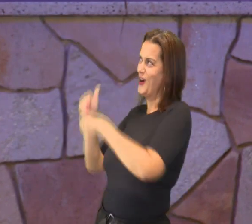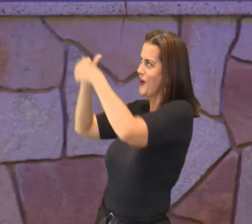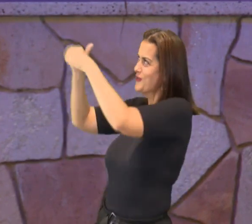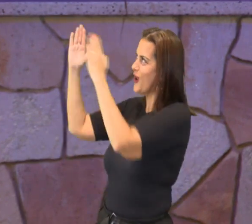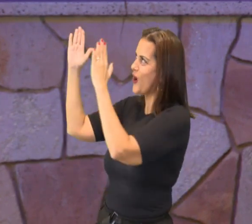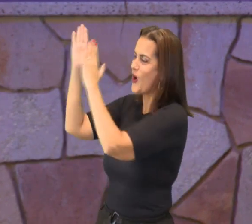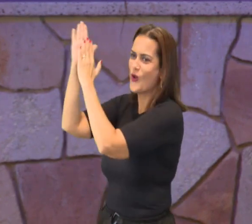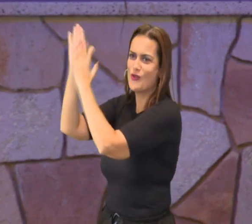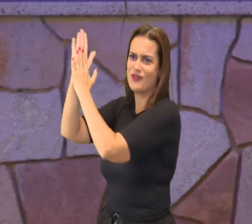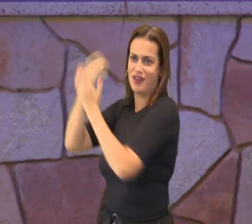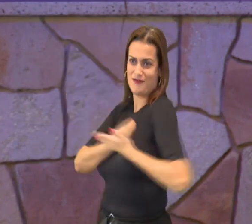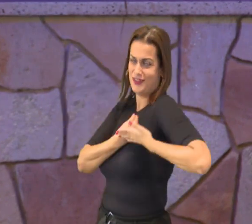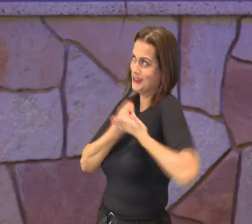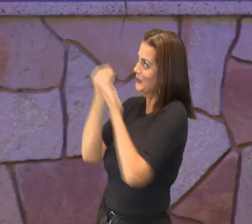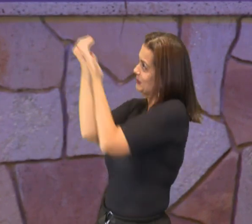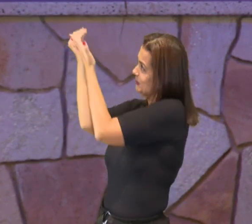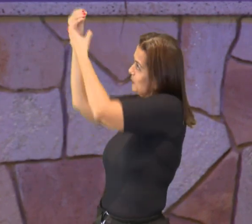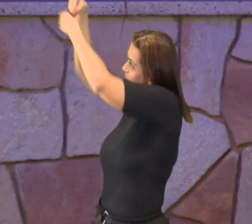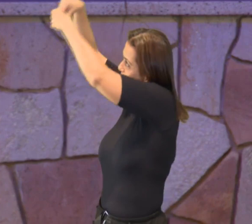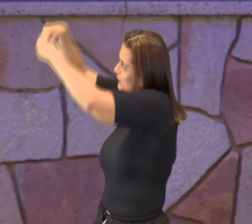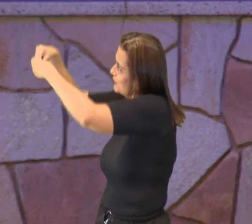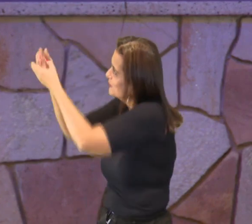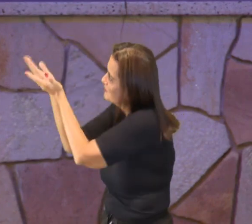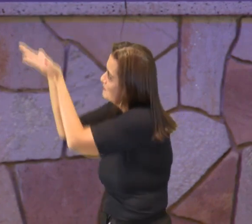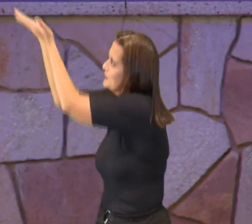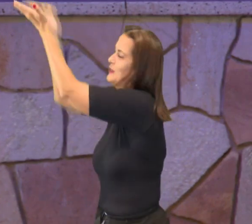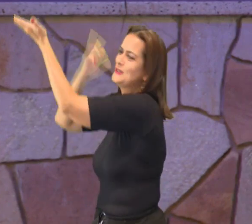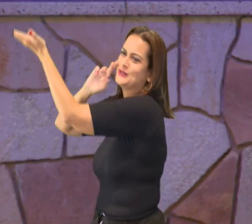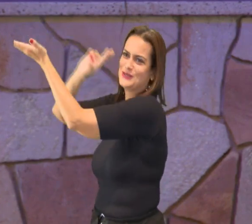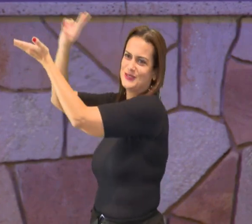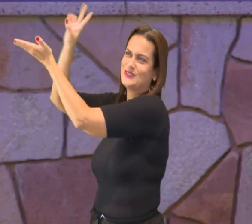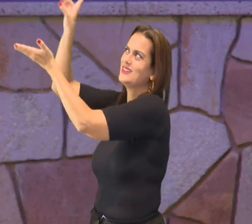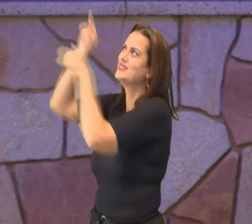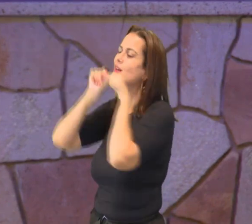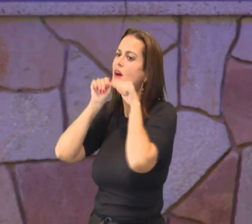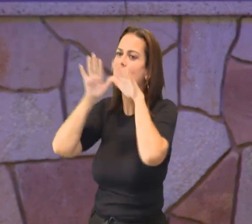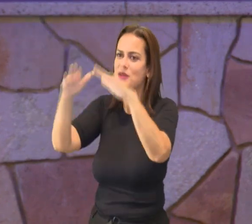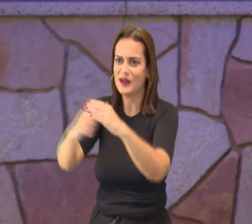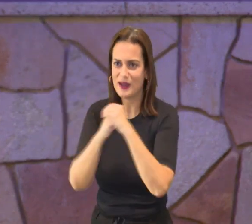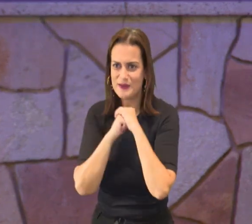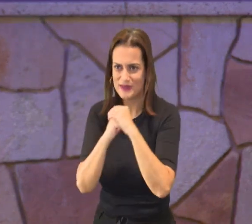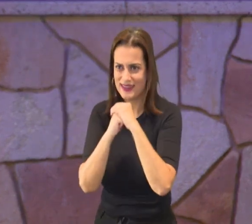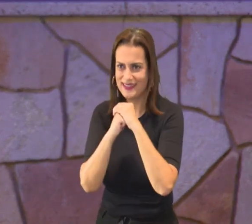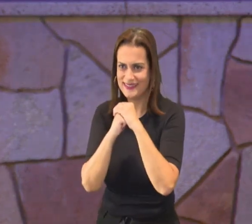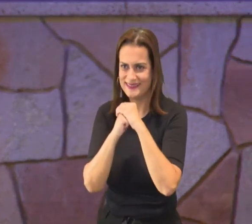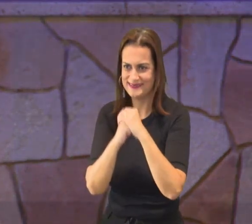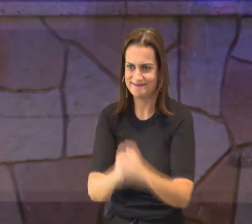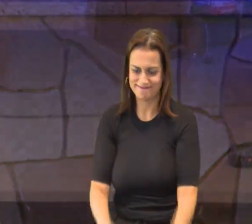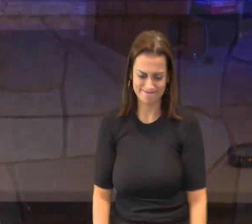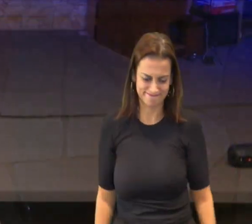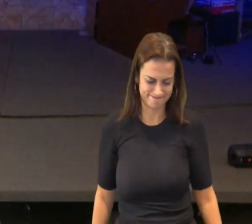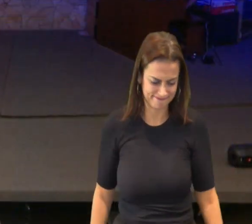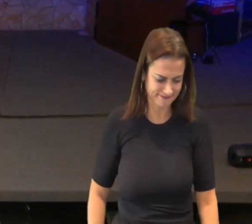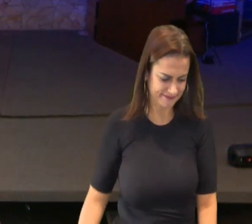que oferece a sua própria vida nas mãos do Senhor. Que Ele nos abençoe.